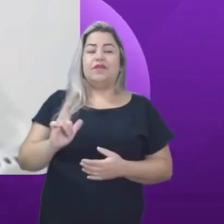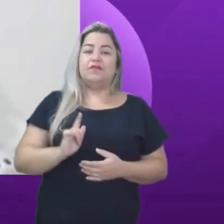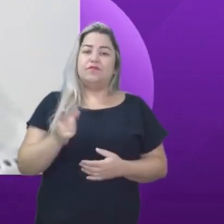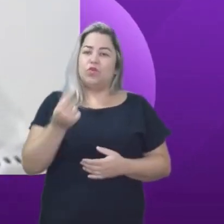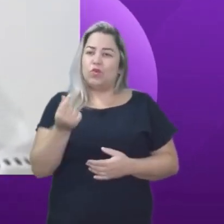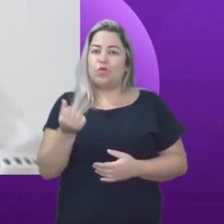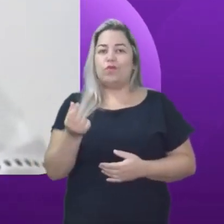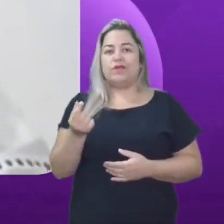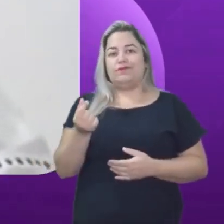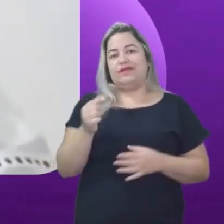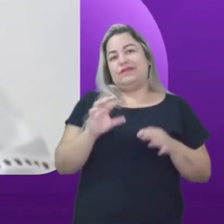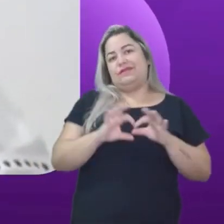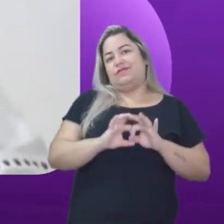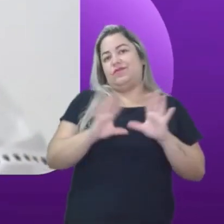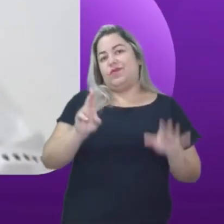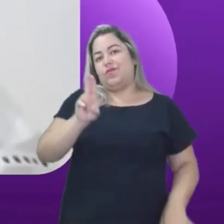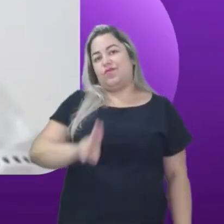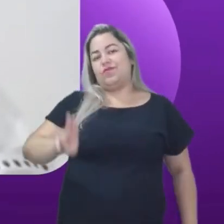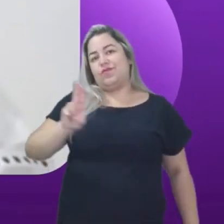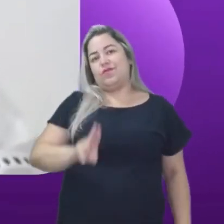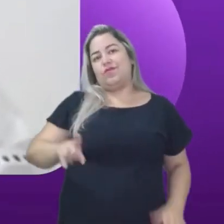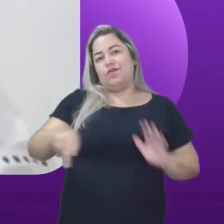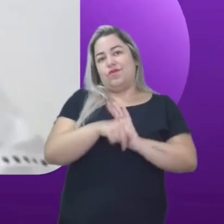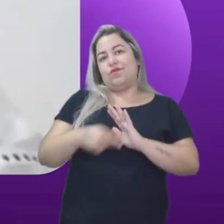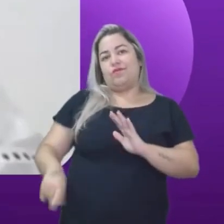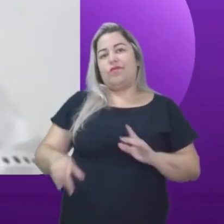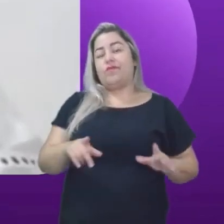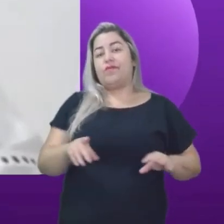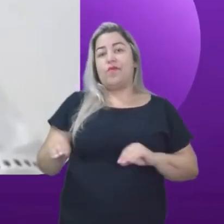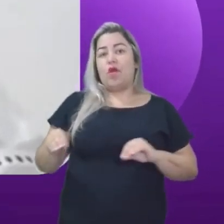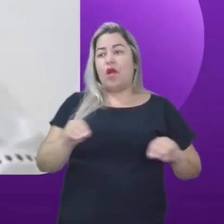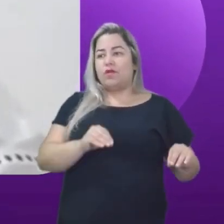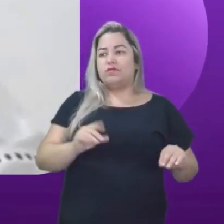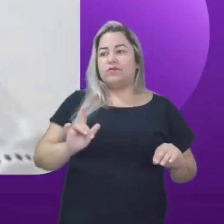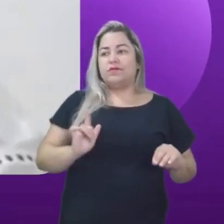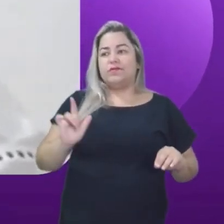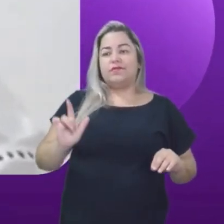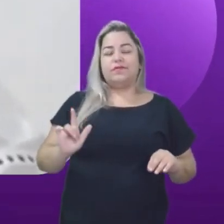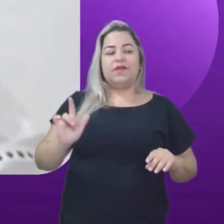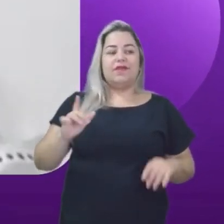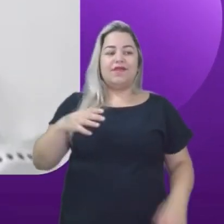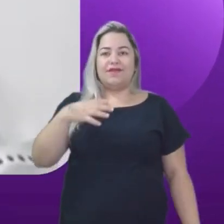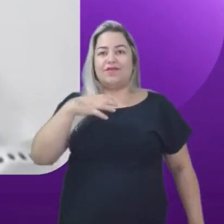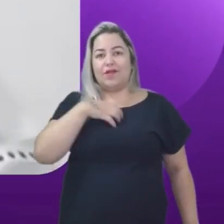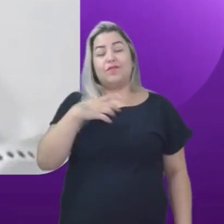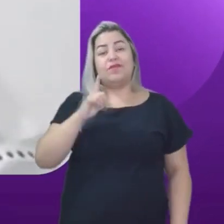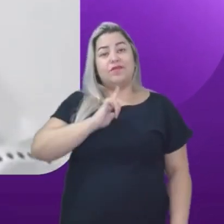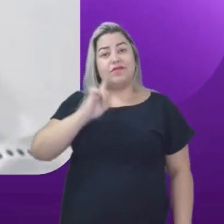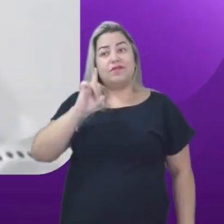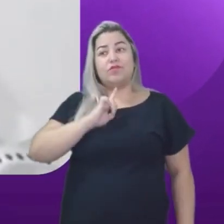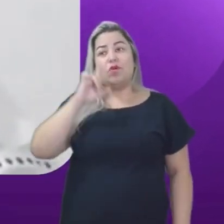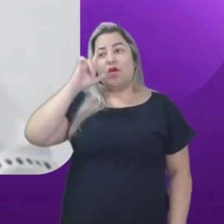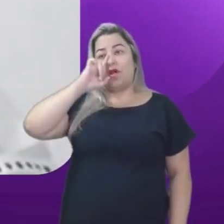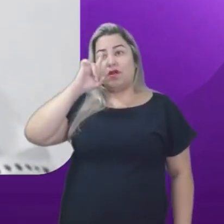dinheiro disponível para o uso em sua locomoção. Em Salvador, ainda temos o agravante